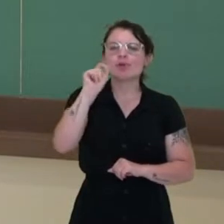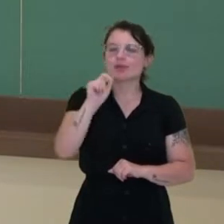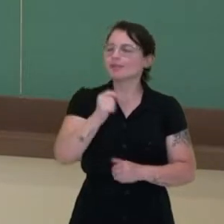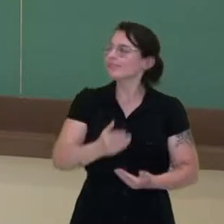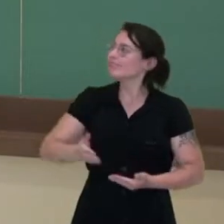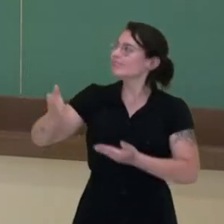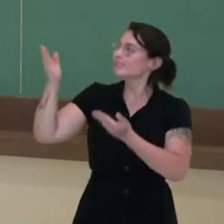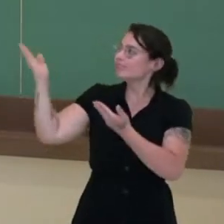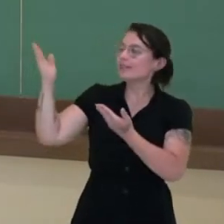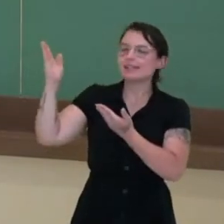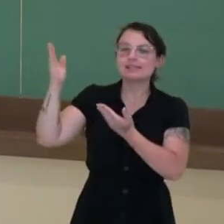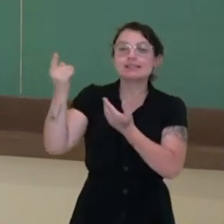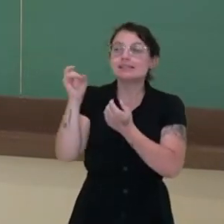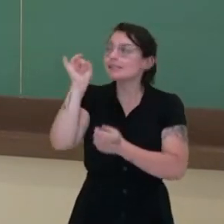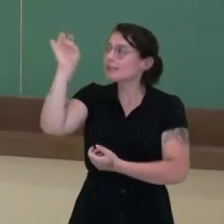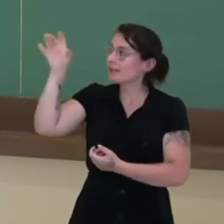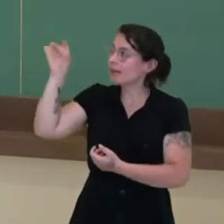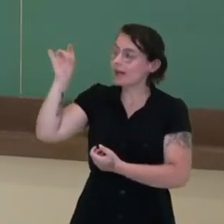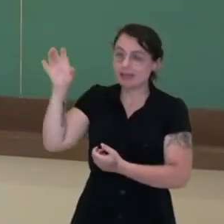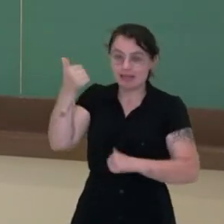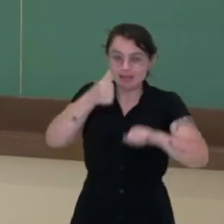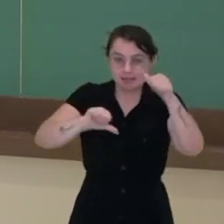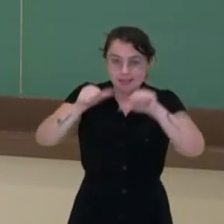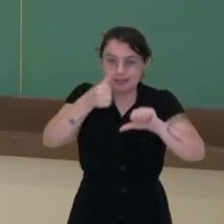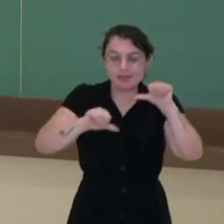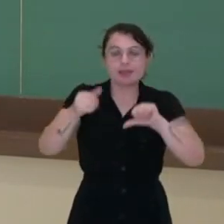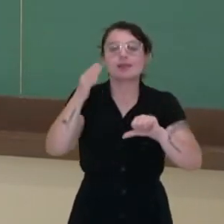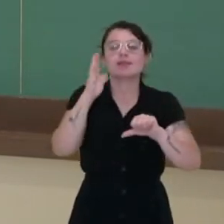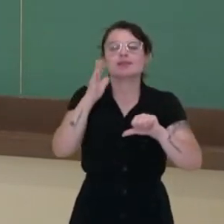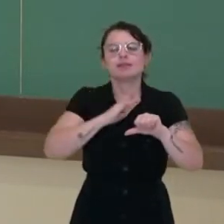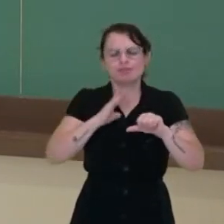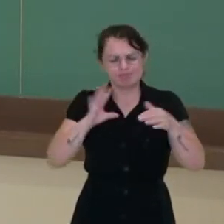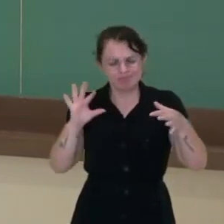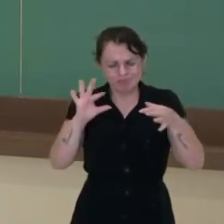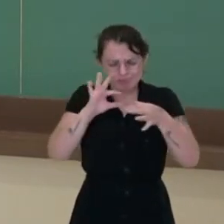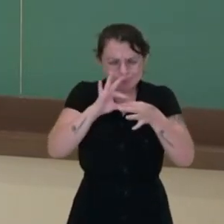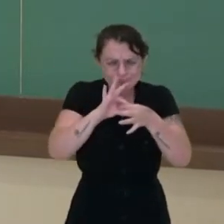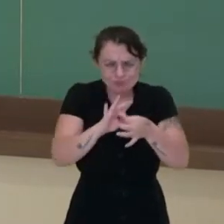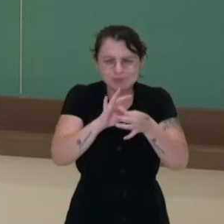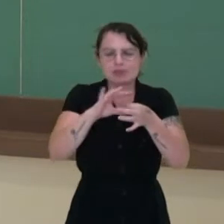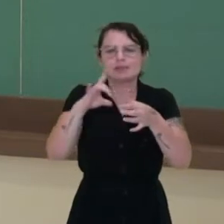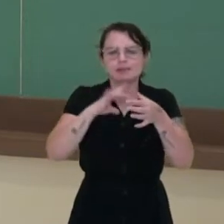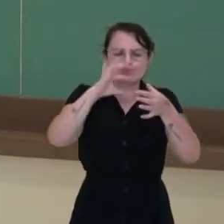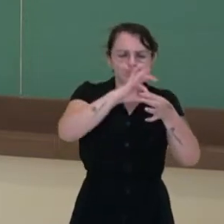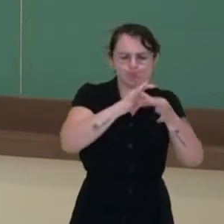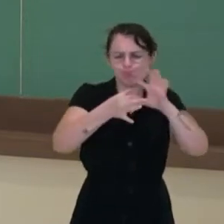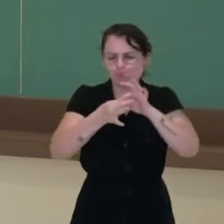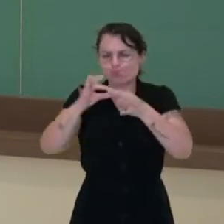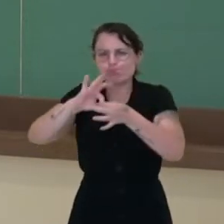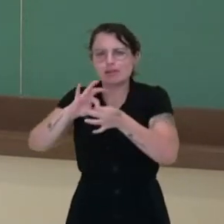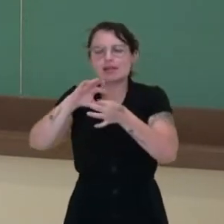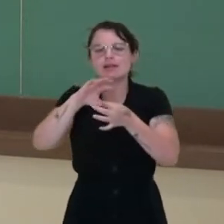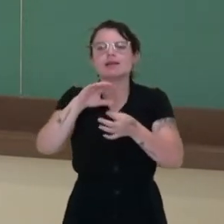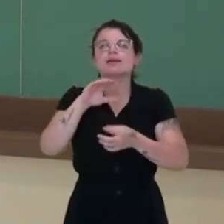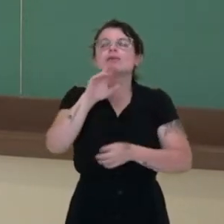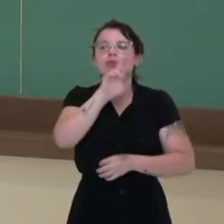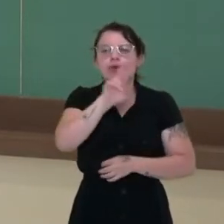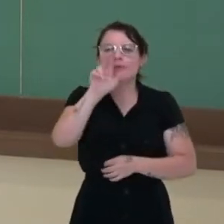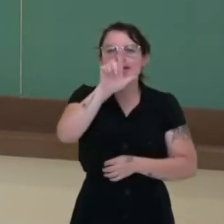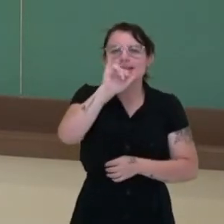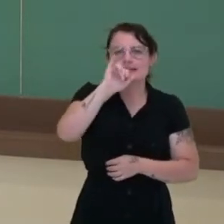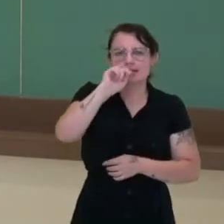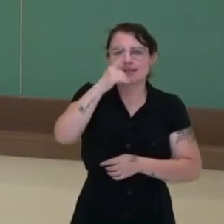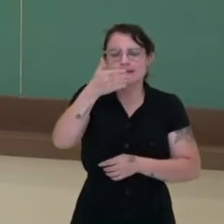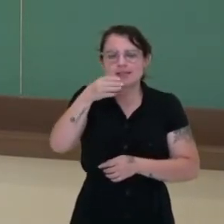químicos, eles interagem entre si, eles fazem ligações químicas. Por quê, professor?